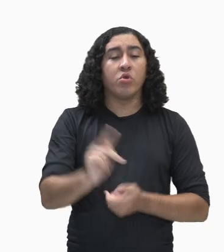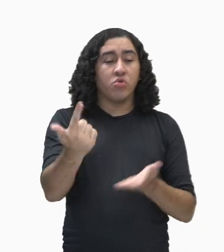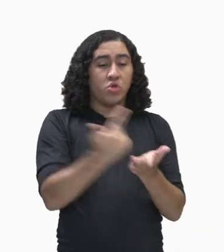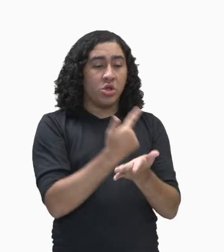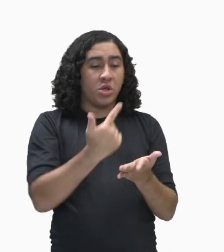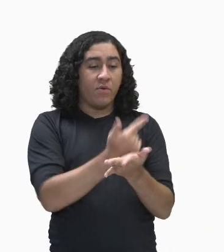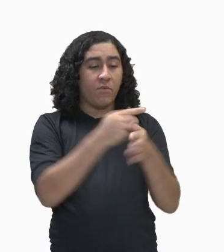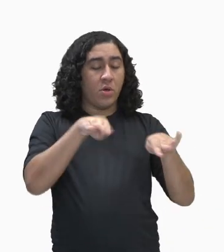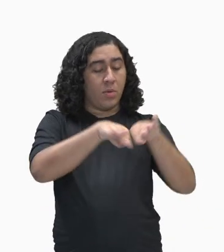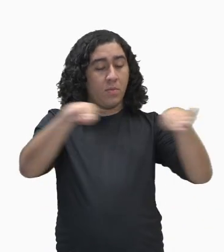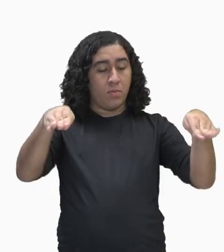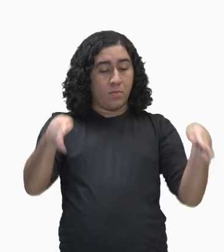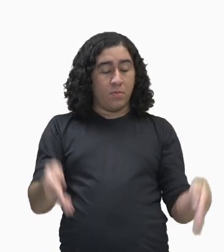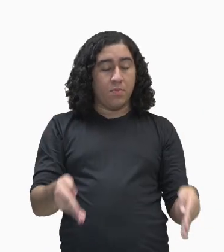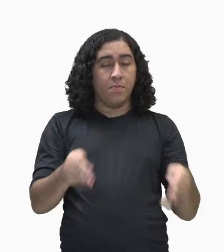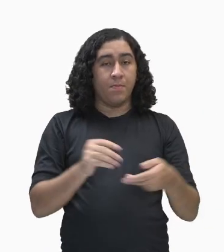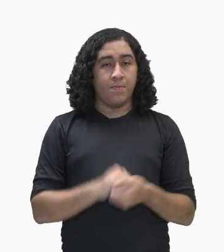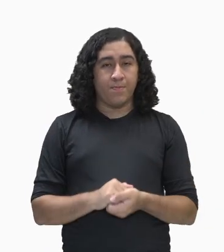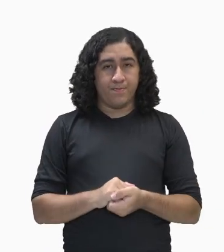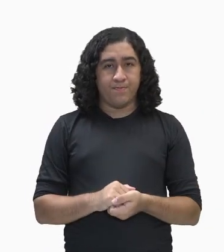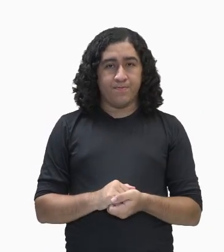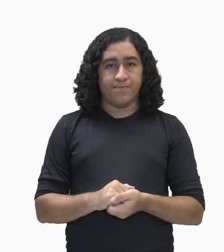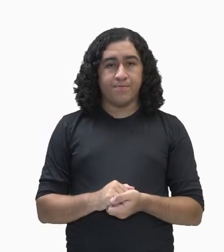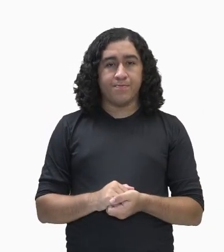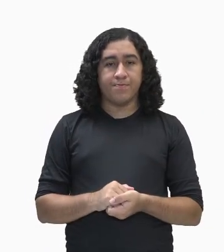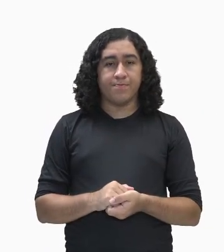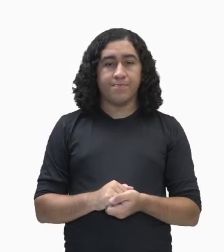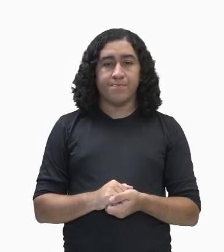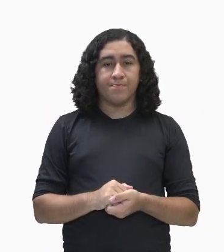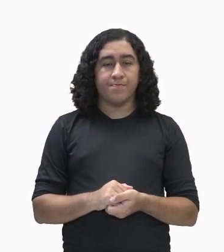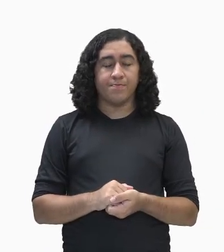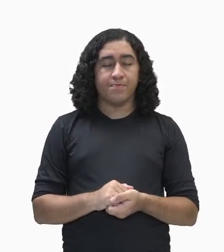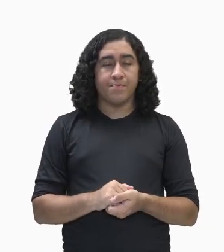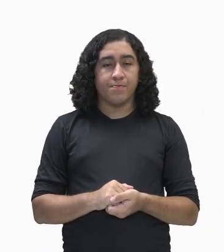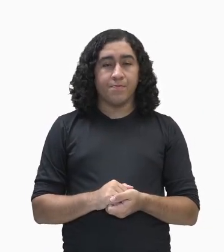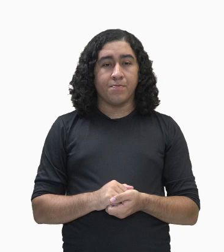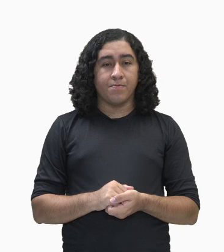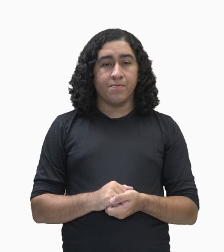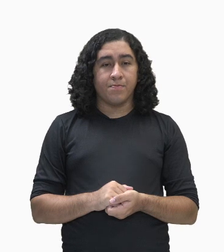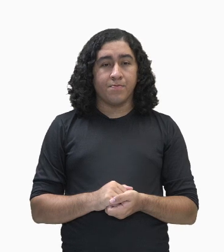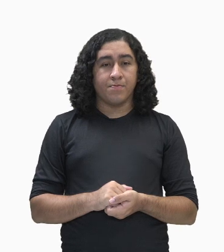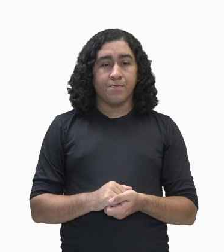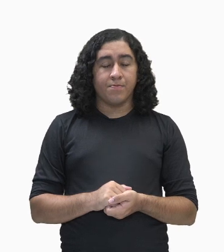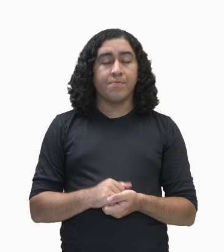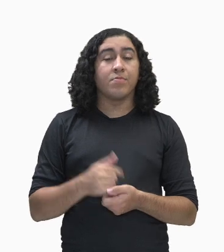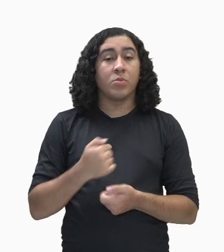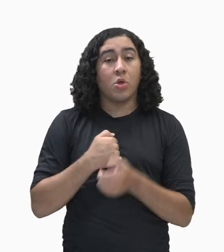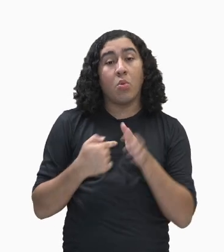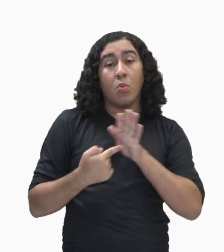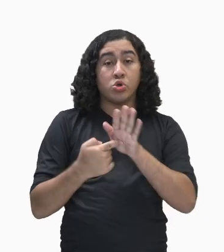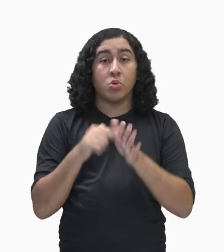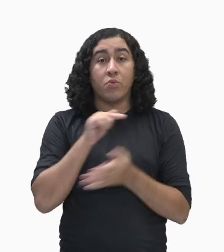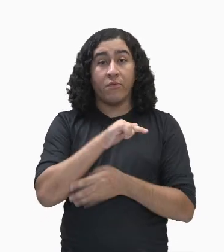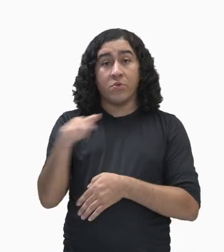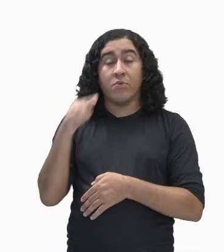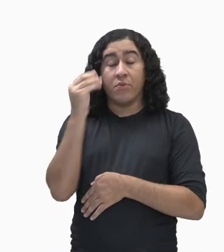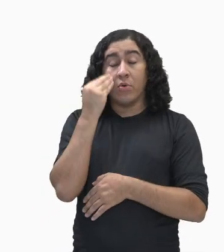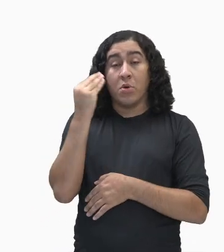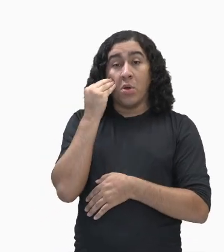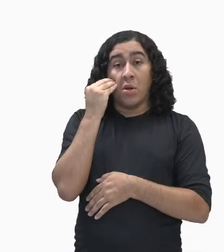cima da mesa? Então, eu vou mostrar para vocês, né, numa imagem agora,